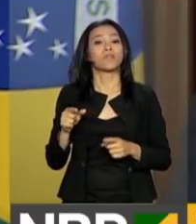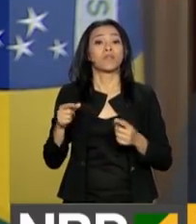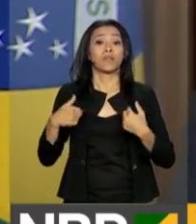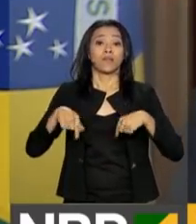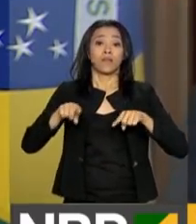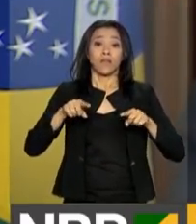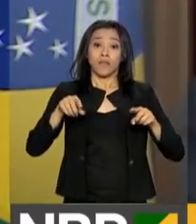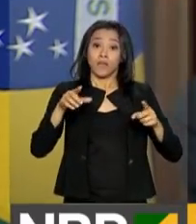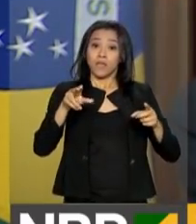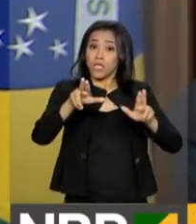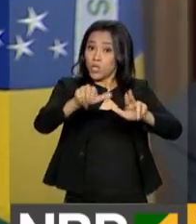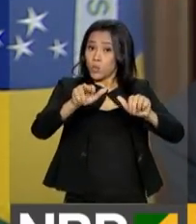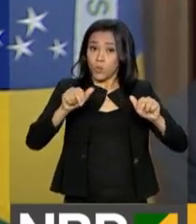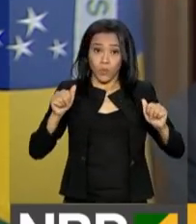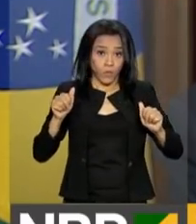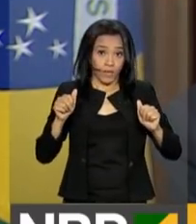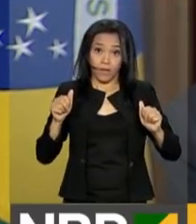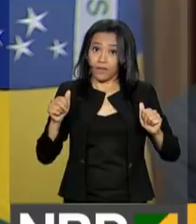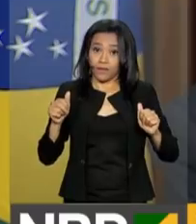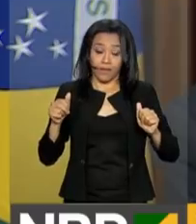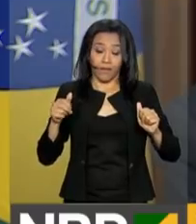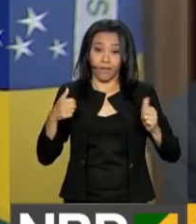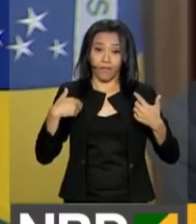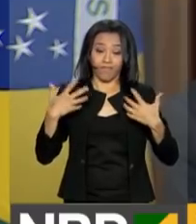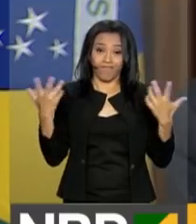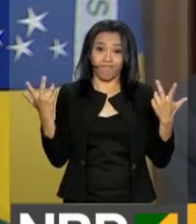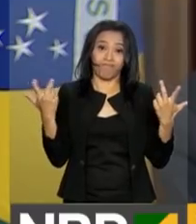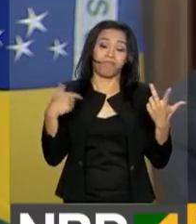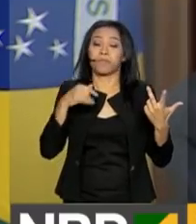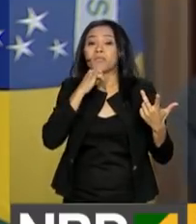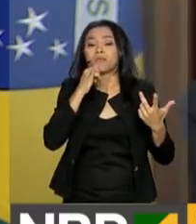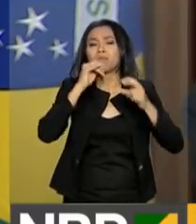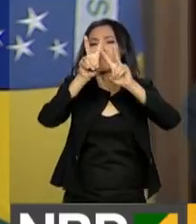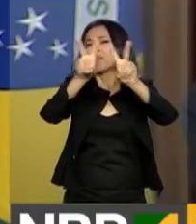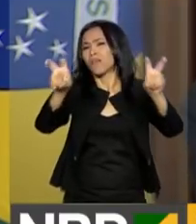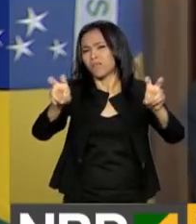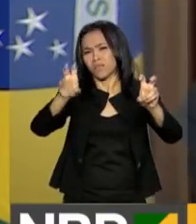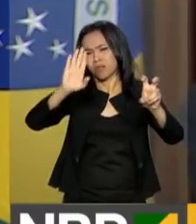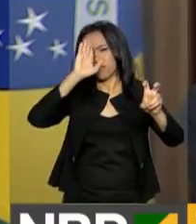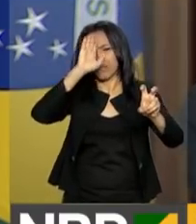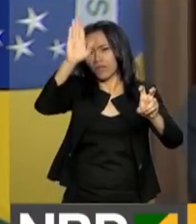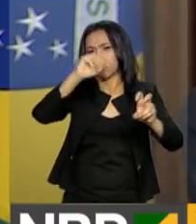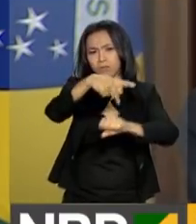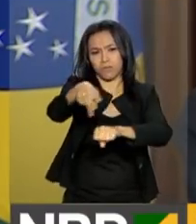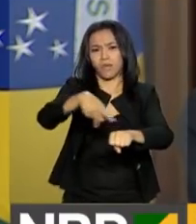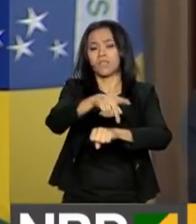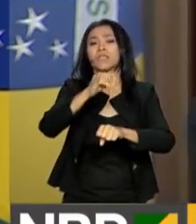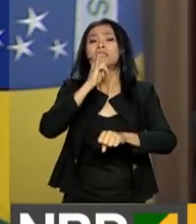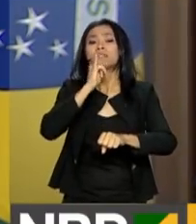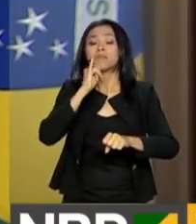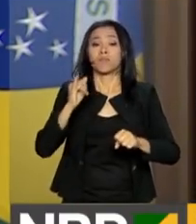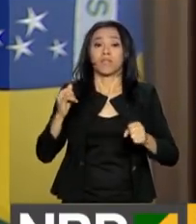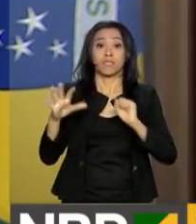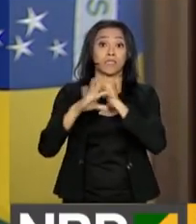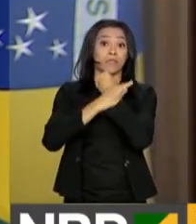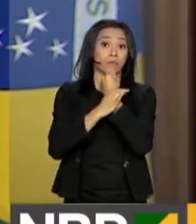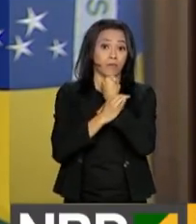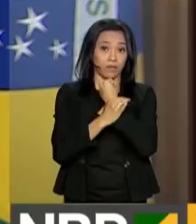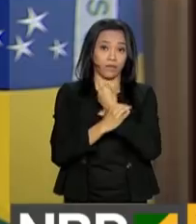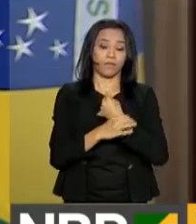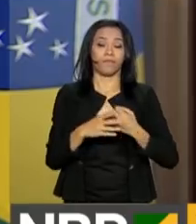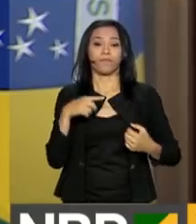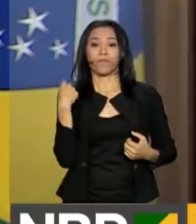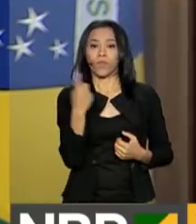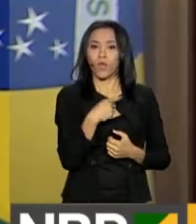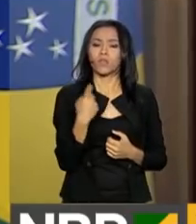recusamos a enfrentar os grandes temas nacionais e um exemplo da segurança pública não é nós tivemos que proceder